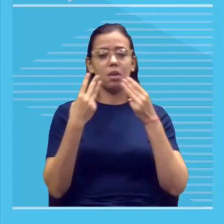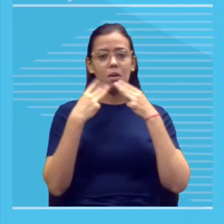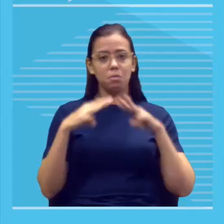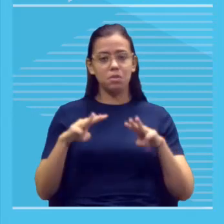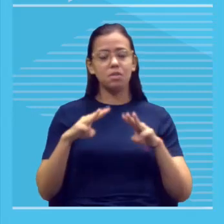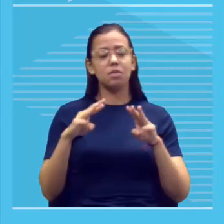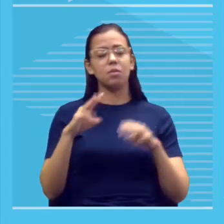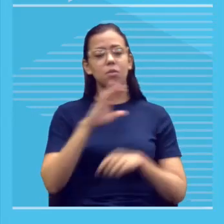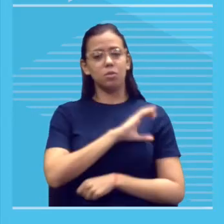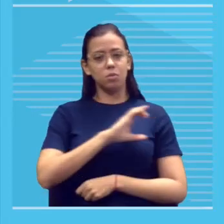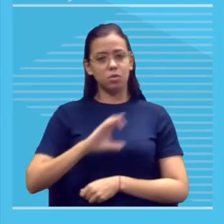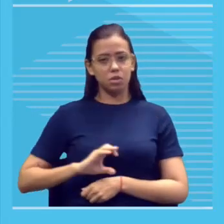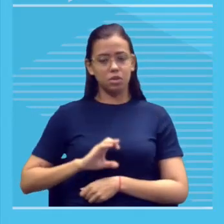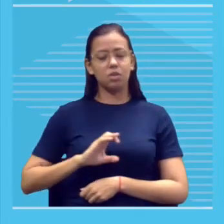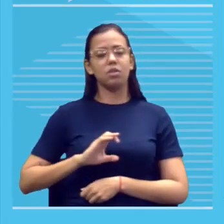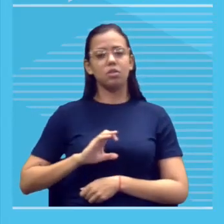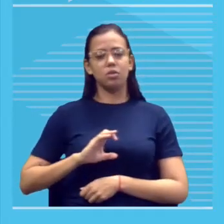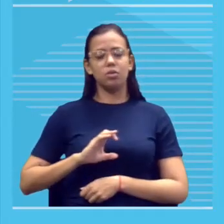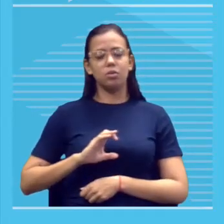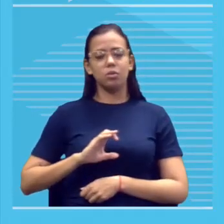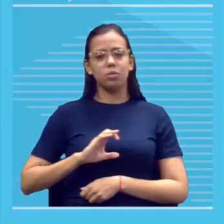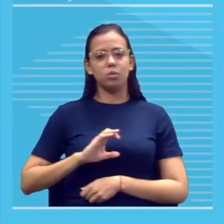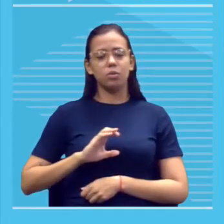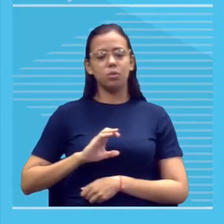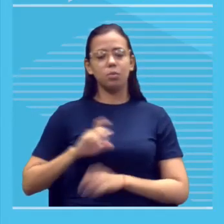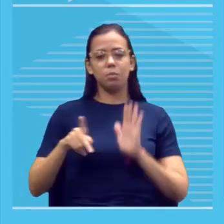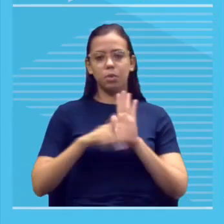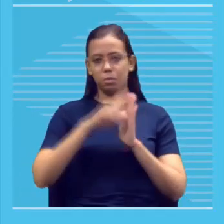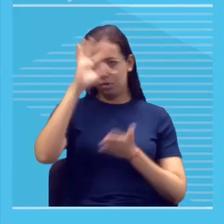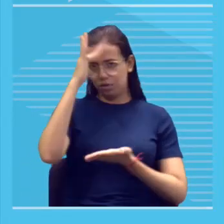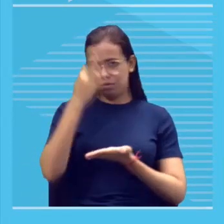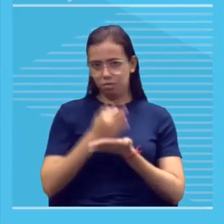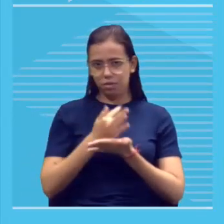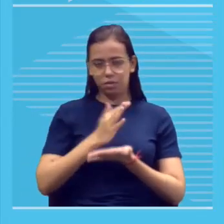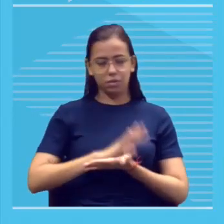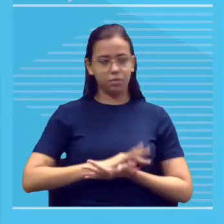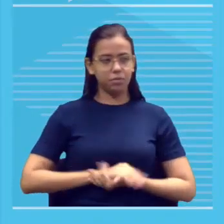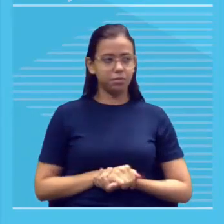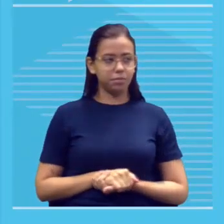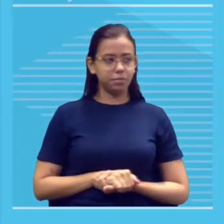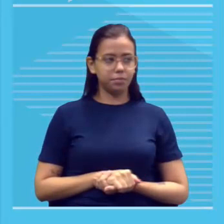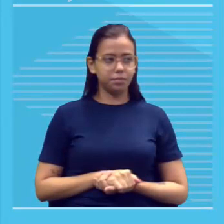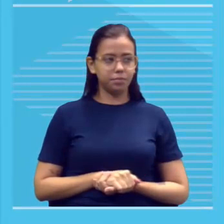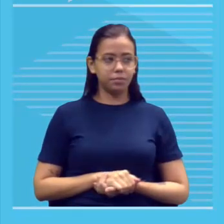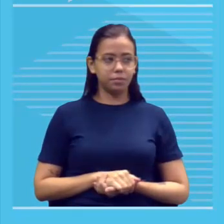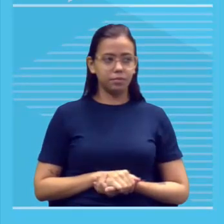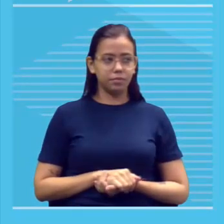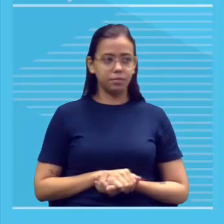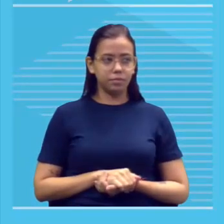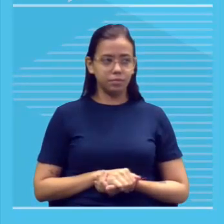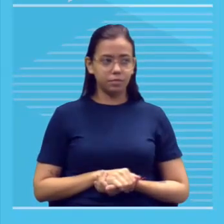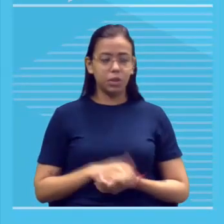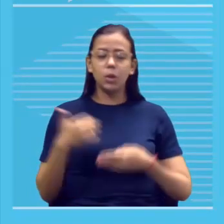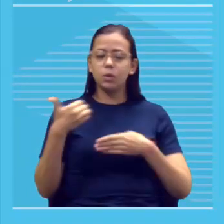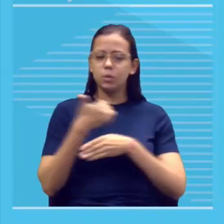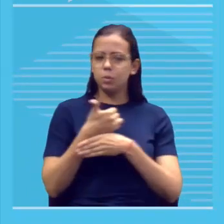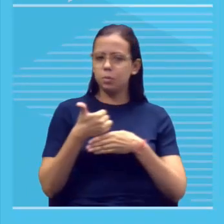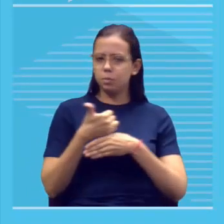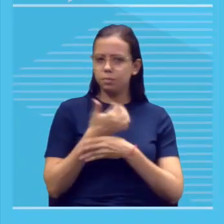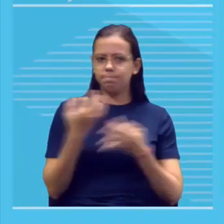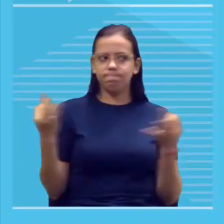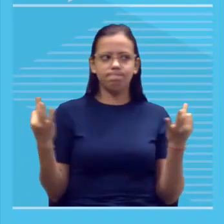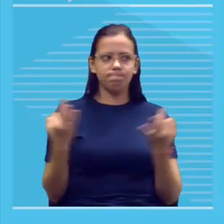no meu de nós por meio da Fé Olha só de uma perfeita moral perfeita